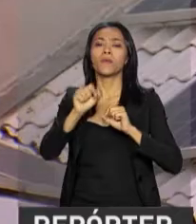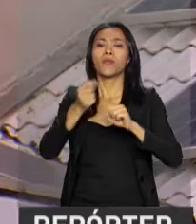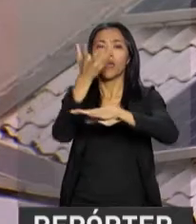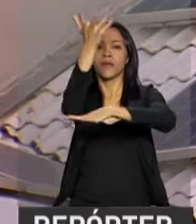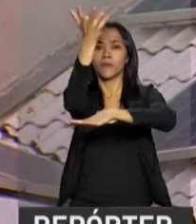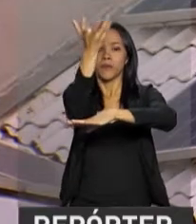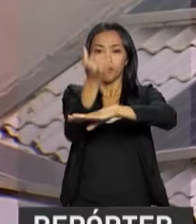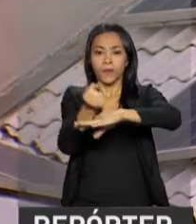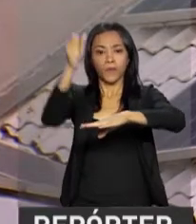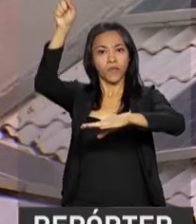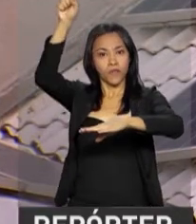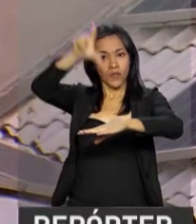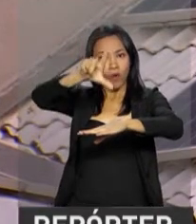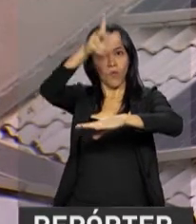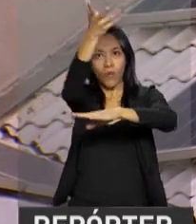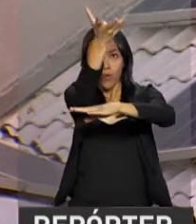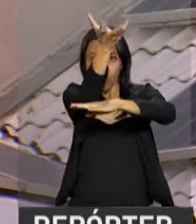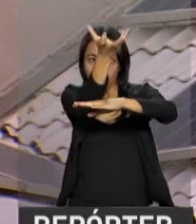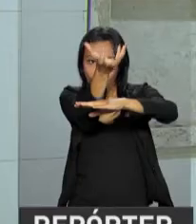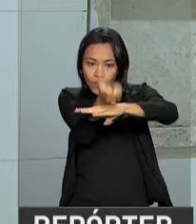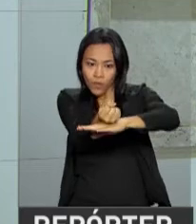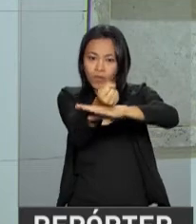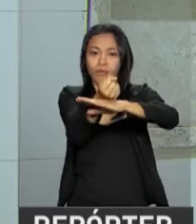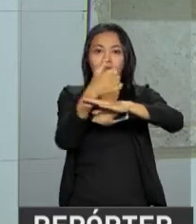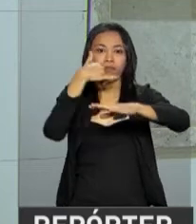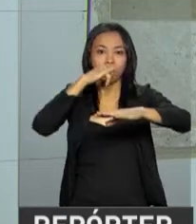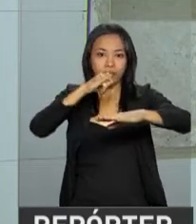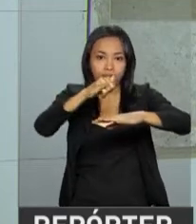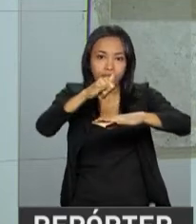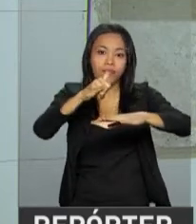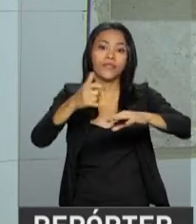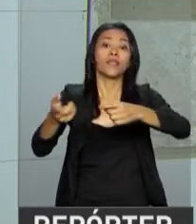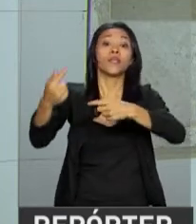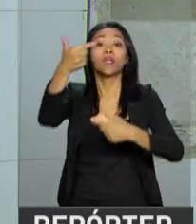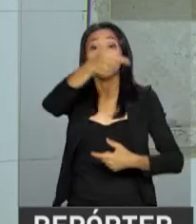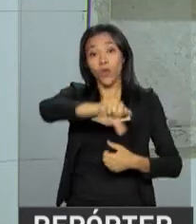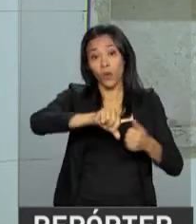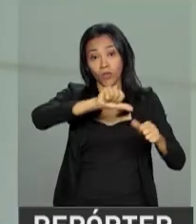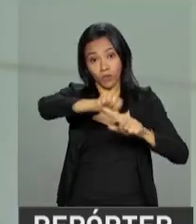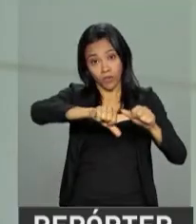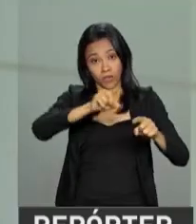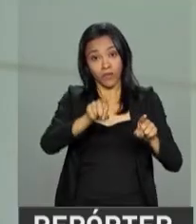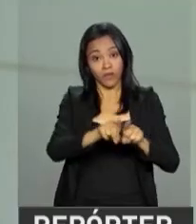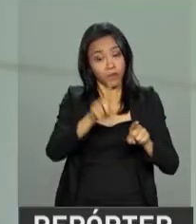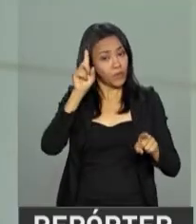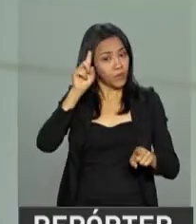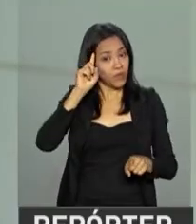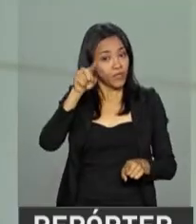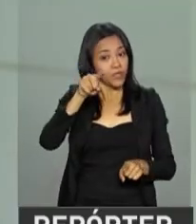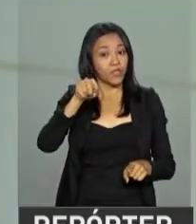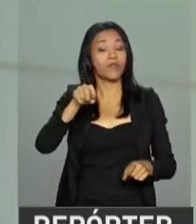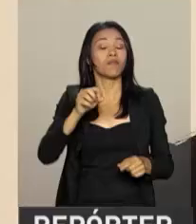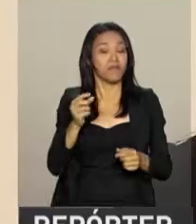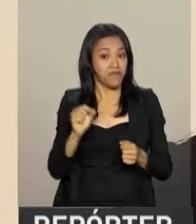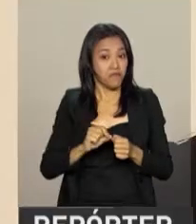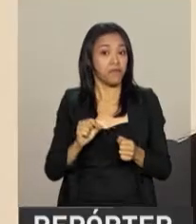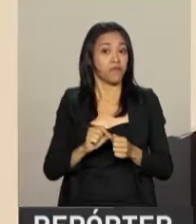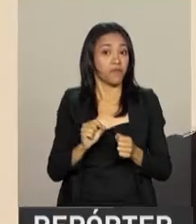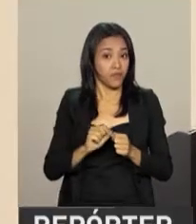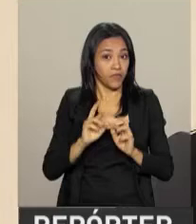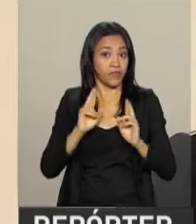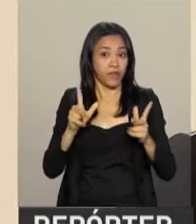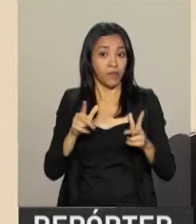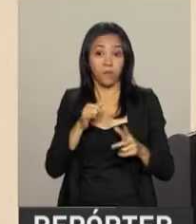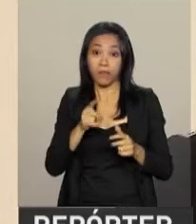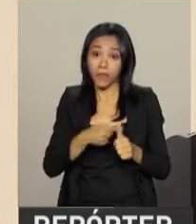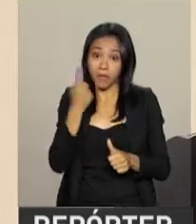e geração de energia solar mas outras pequenas mudanças no dia a dia fizeram a diferença no bolso primeiro